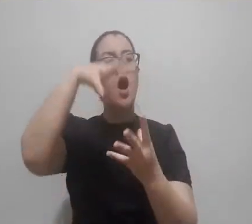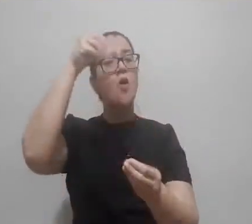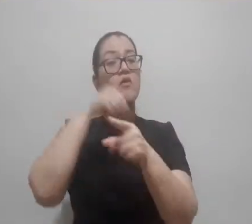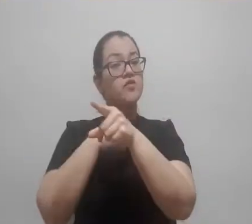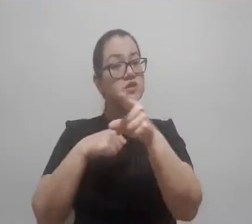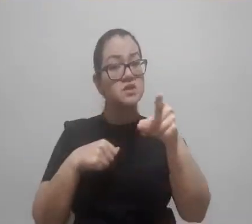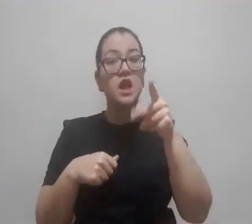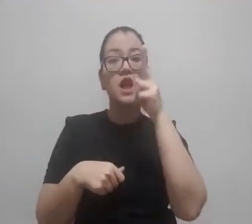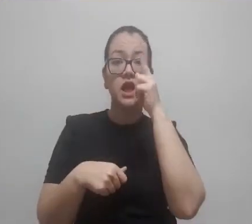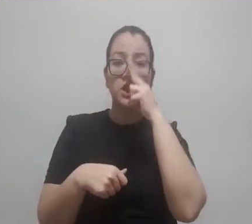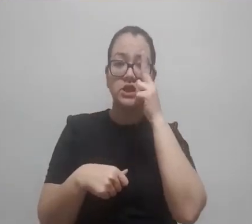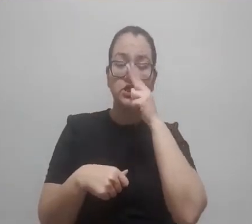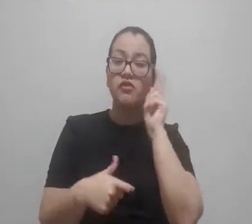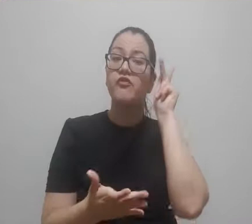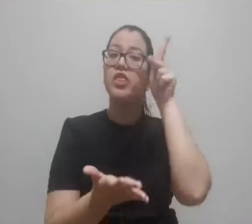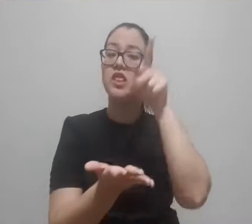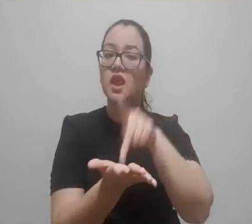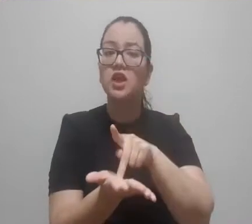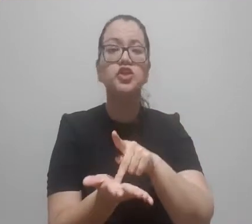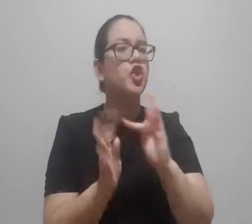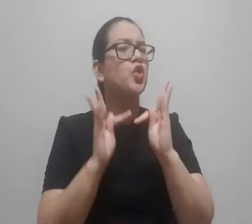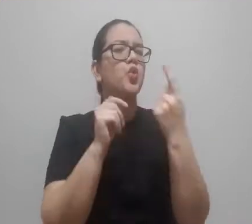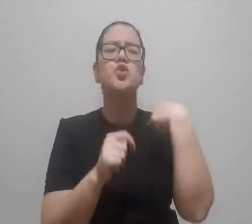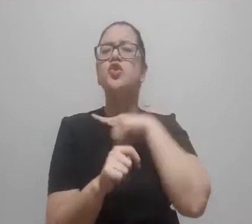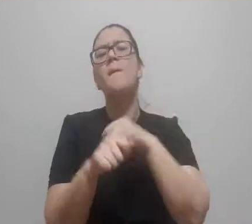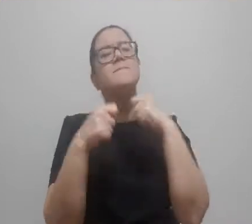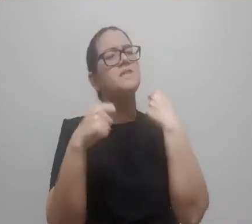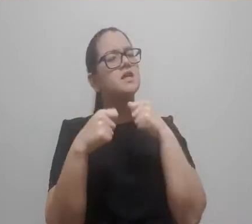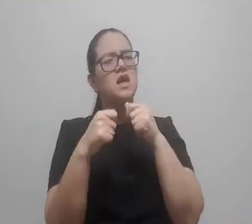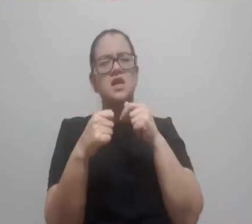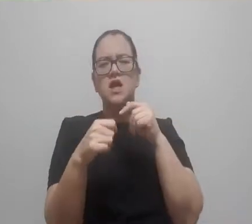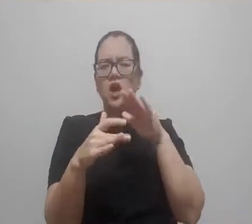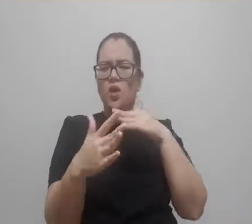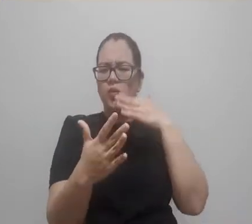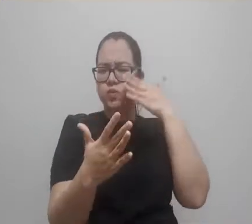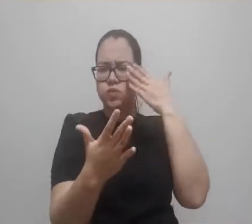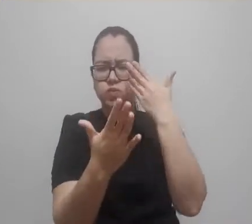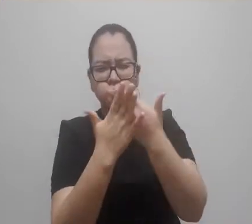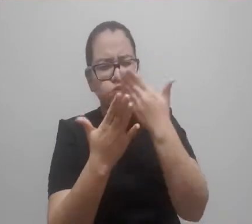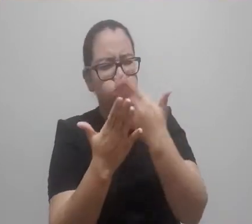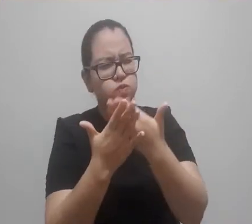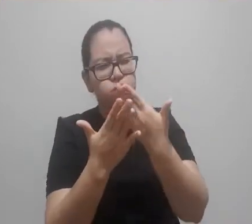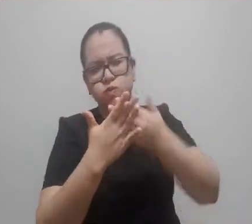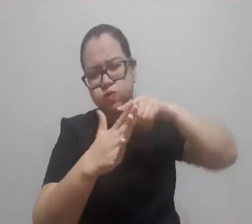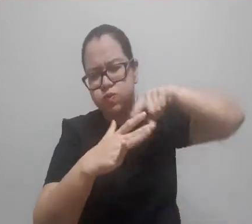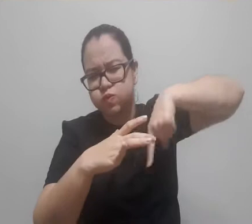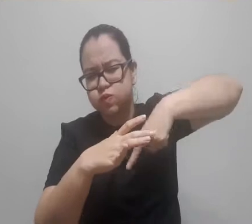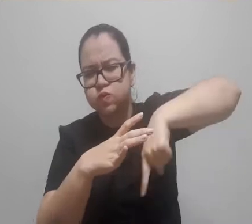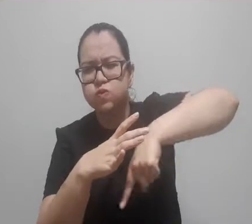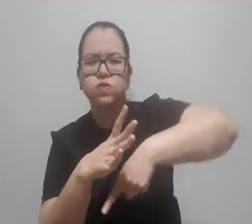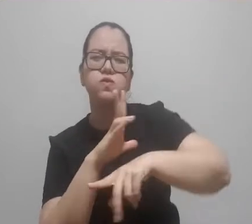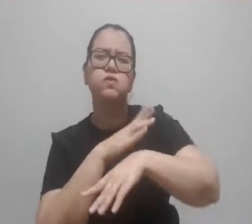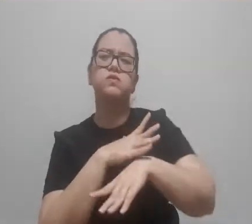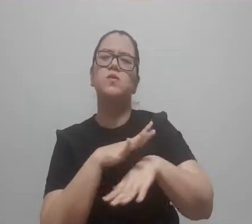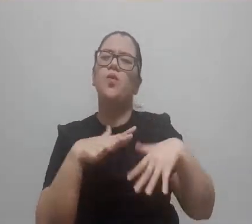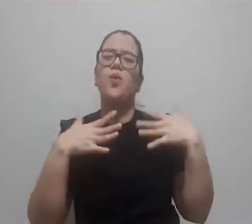acho que todos nós deveríamos nos debruçar, dar um mergulho profundamente, porque eu tenho